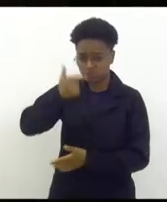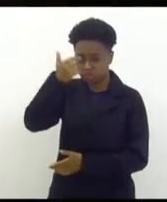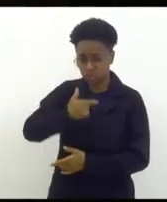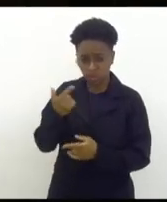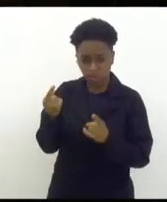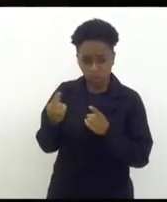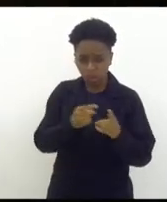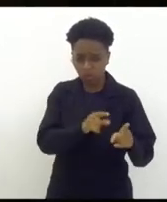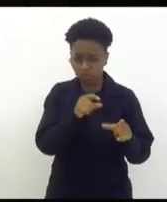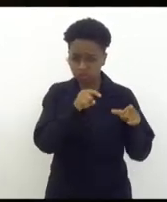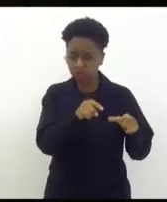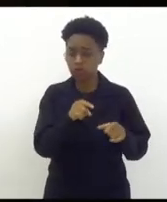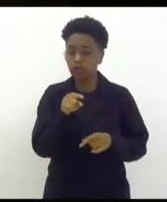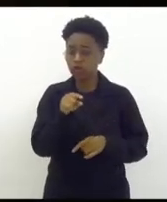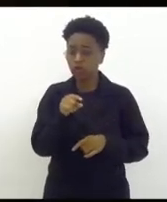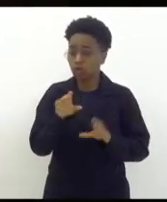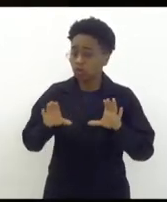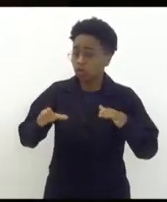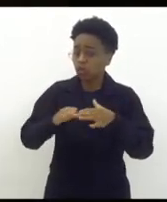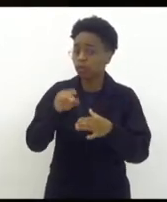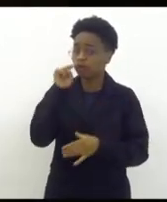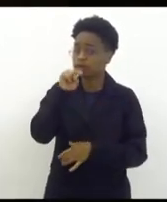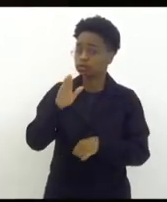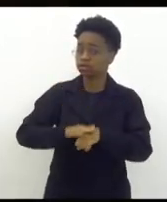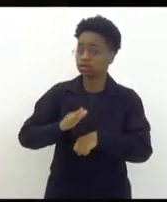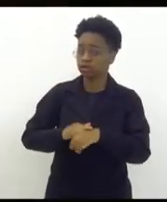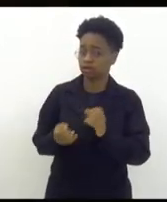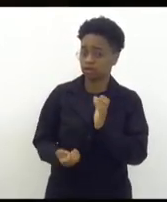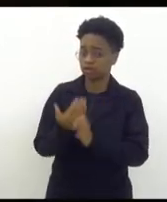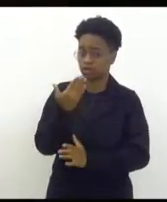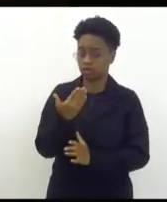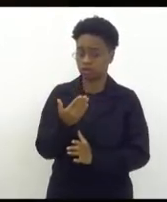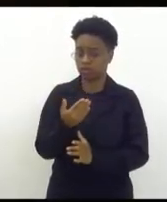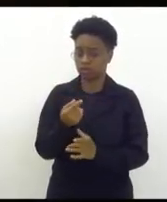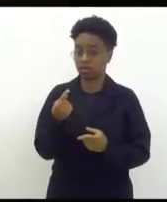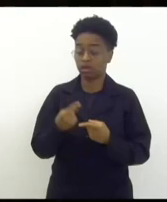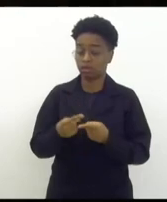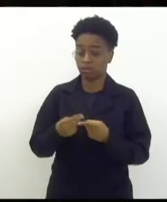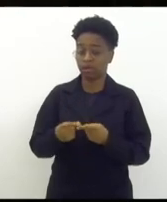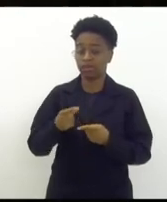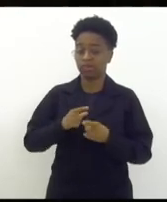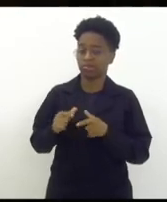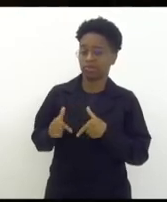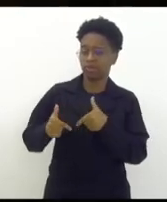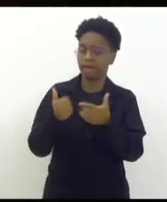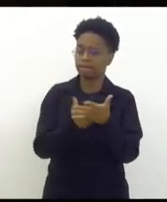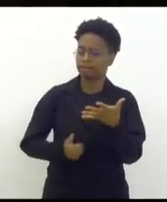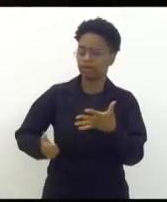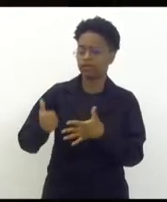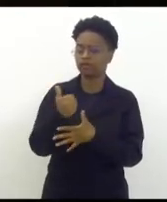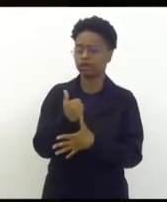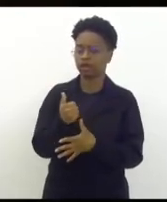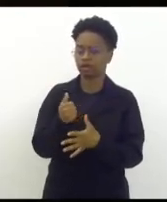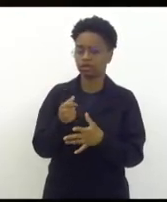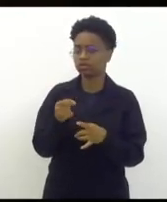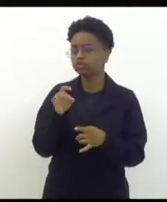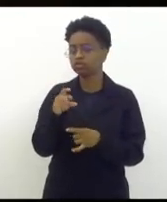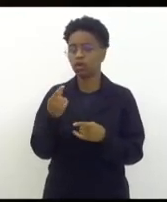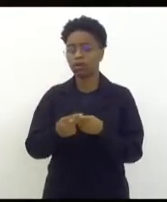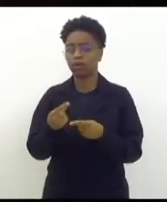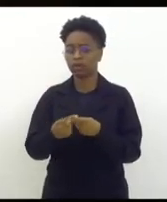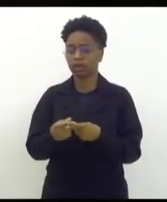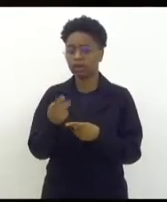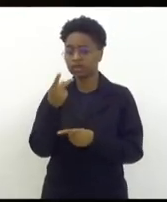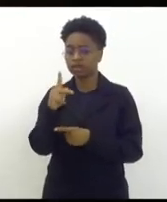esse grupinho que o senhor criou com prerrogativas com privilégios simplesmente por